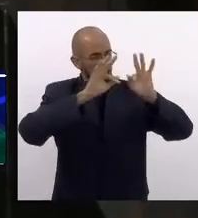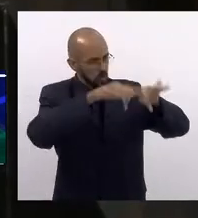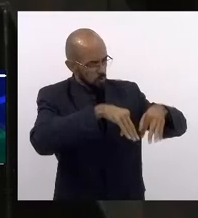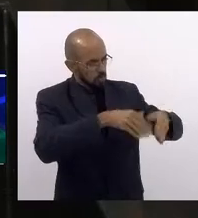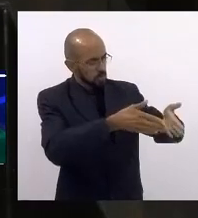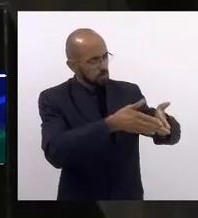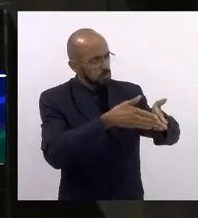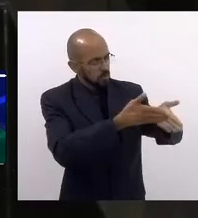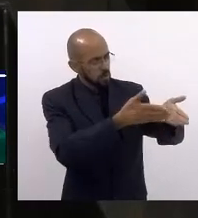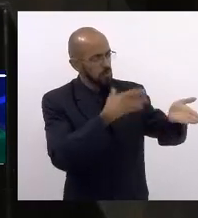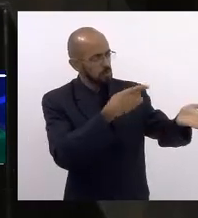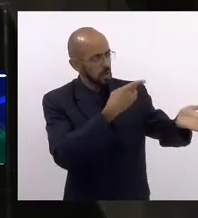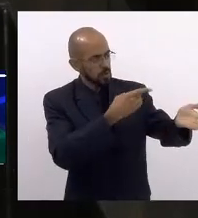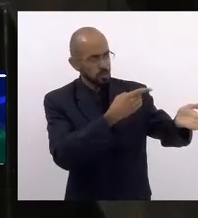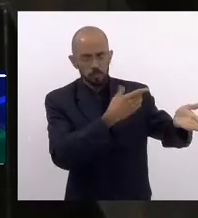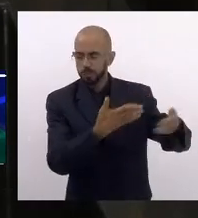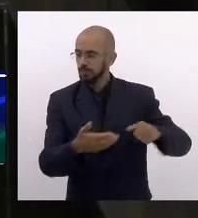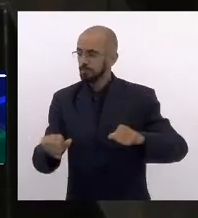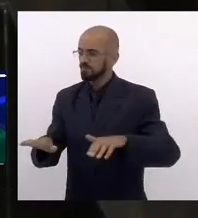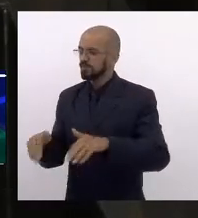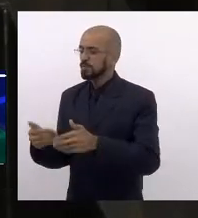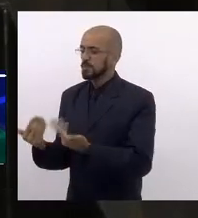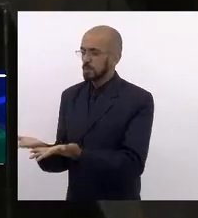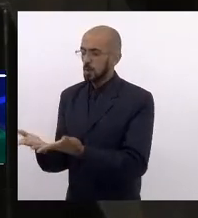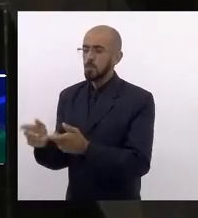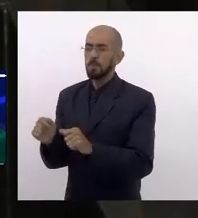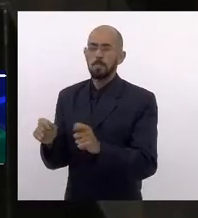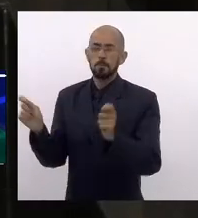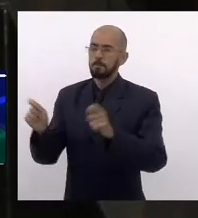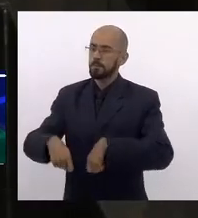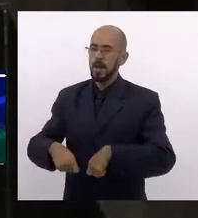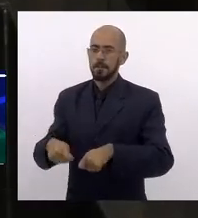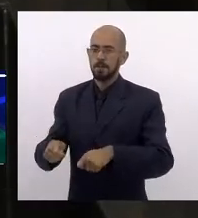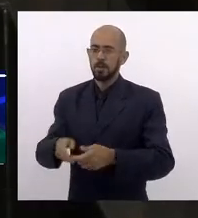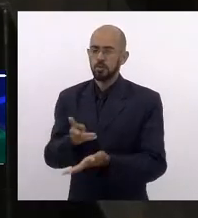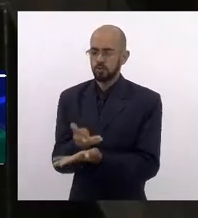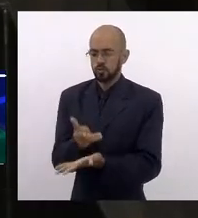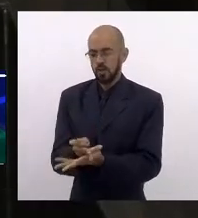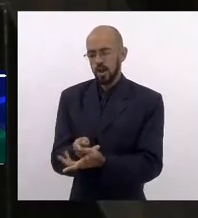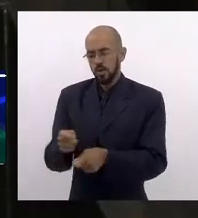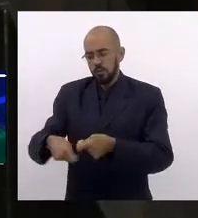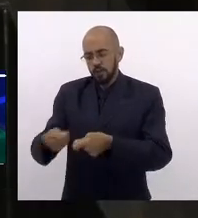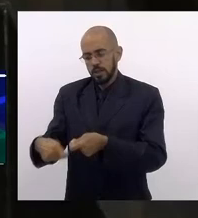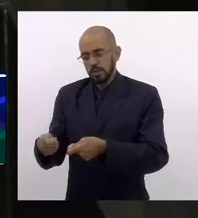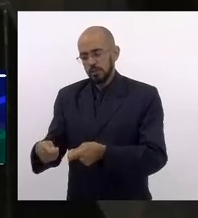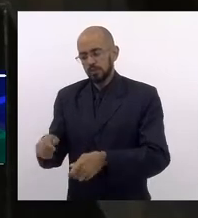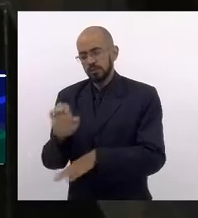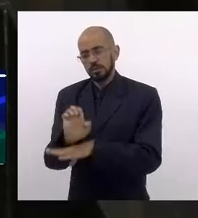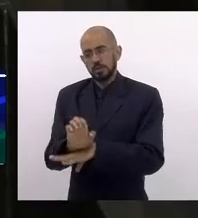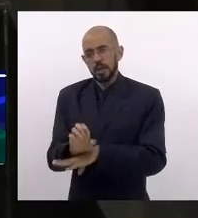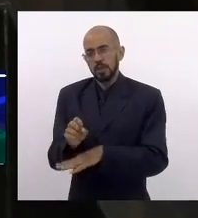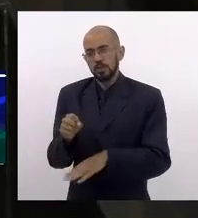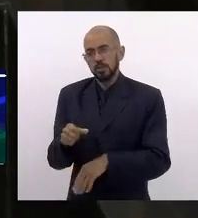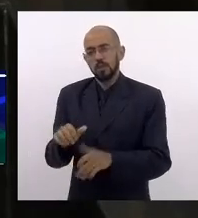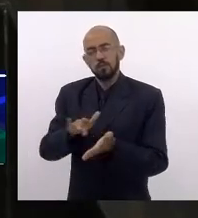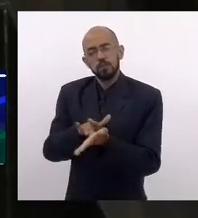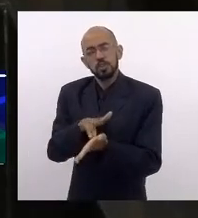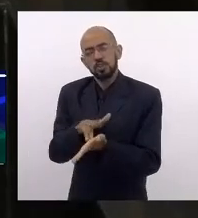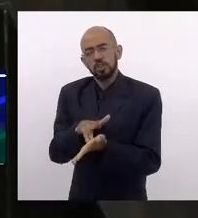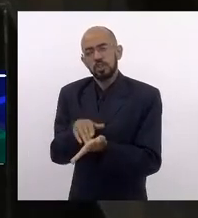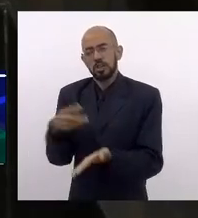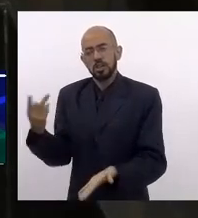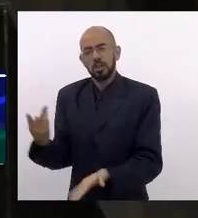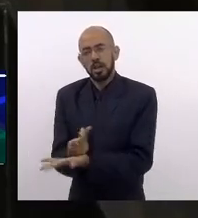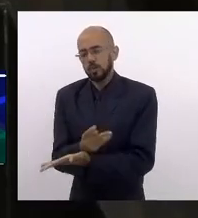não faça uma reflexão profunda, não é possível que continue governando o Estado como se nada estivesse acontecendo, como se nós